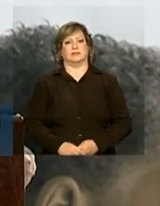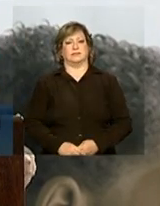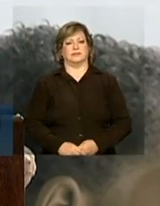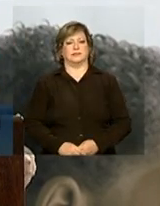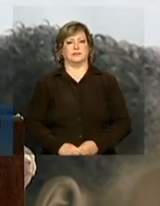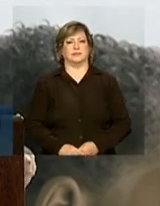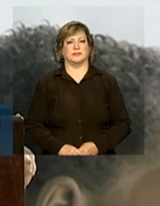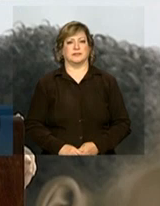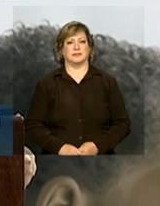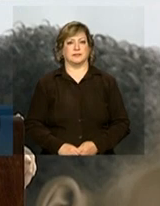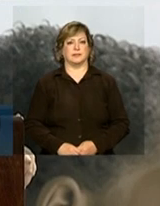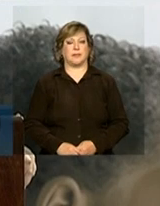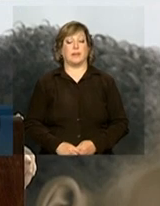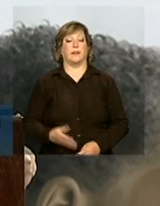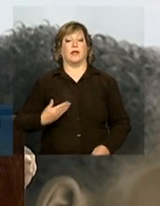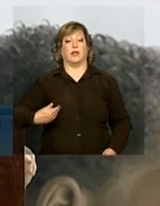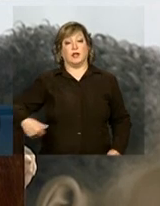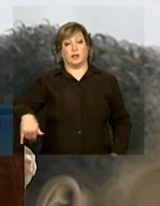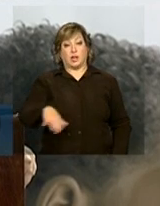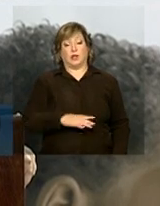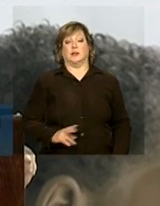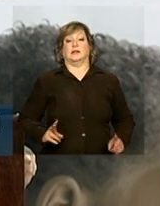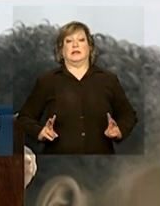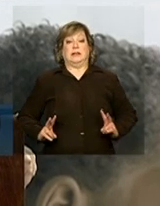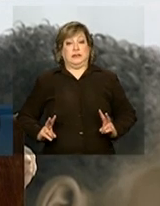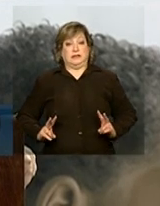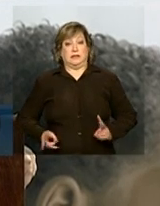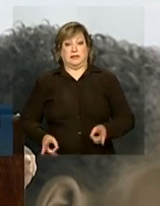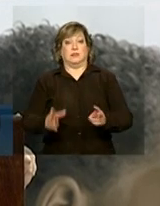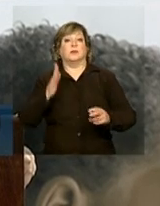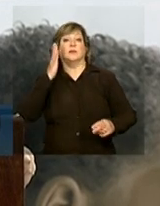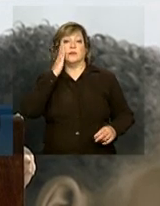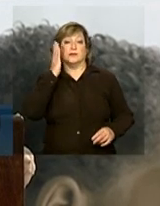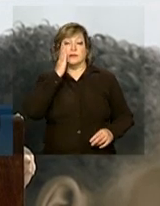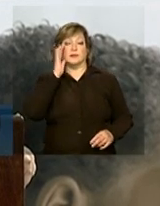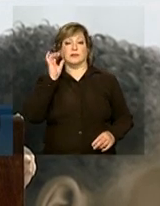E nós sempre soubemos que quando a gente